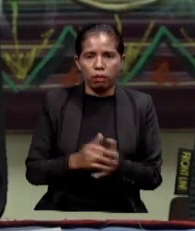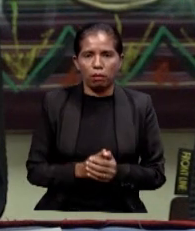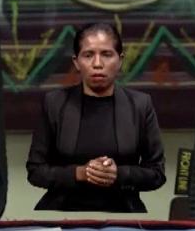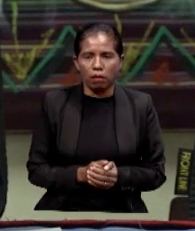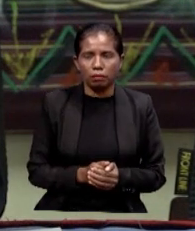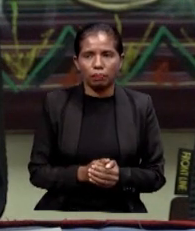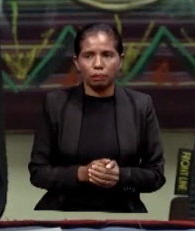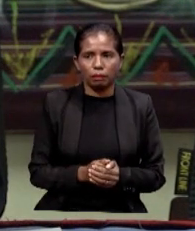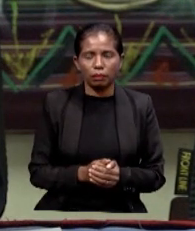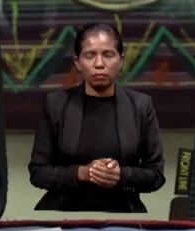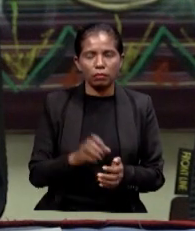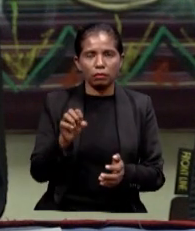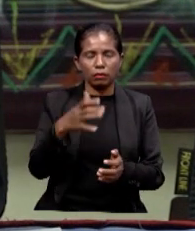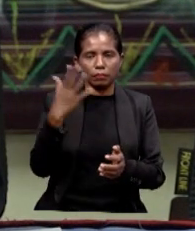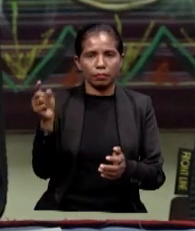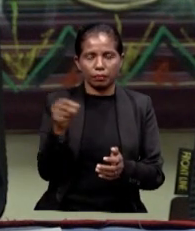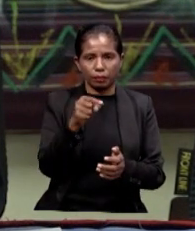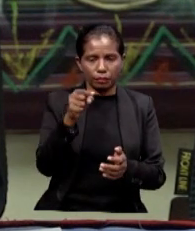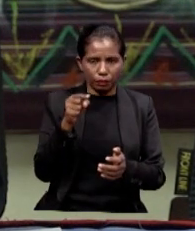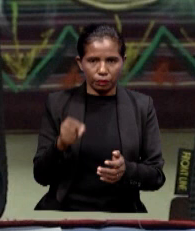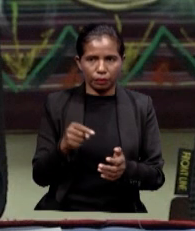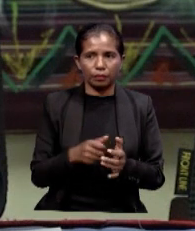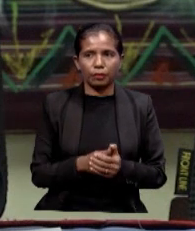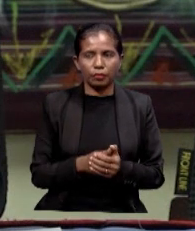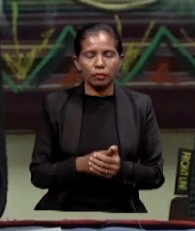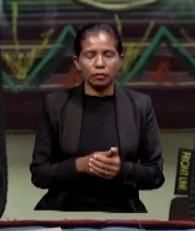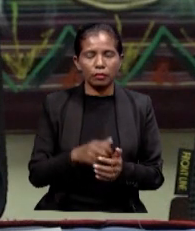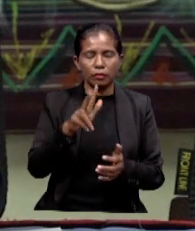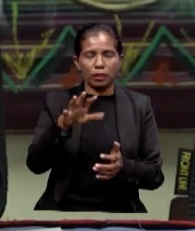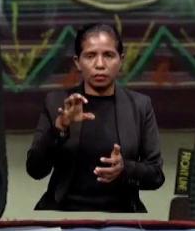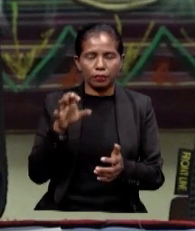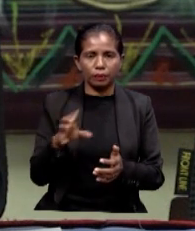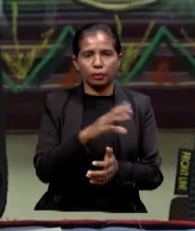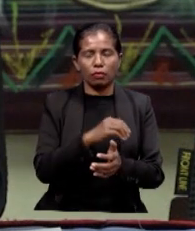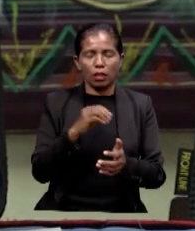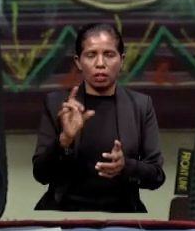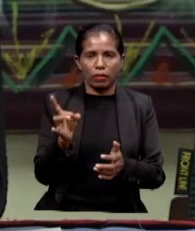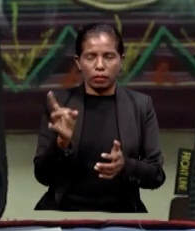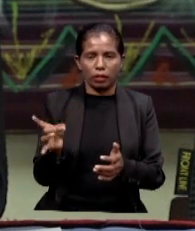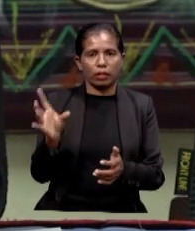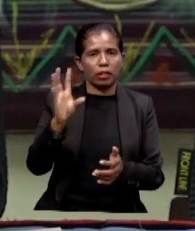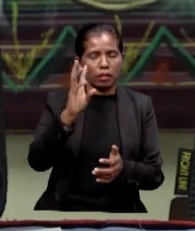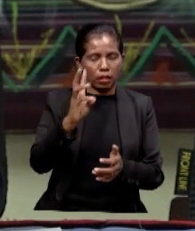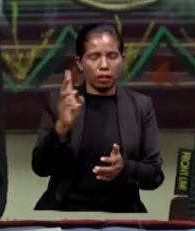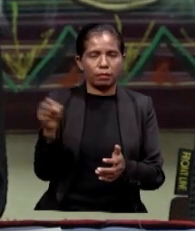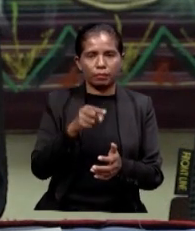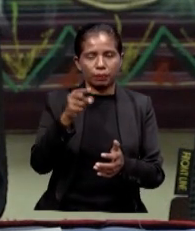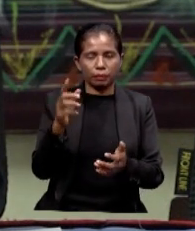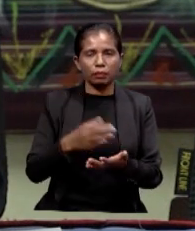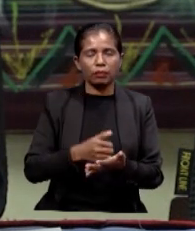a 14%, presentes, 330, equivalente a 86%,